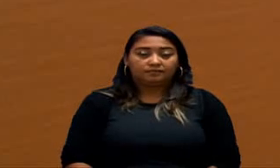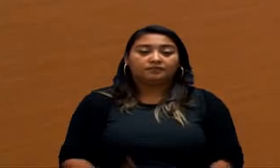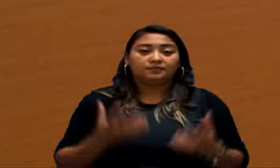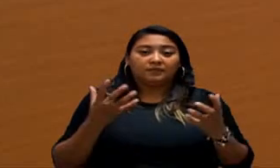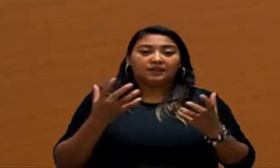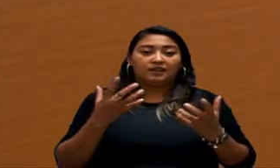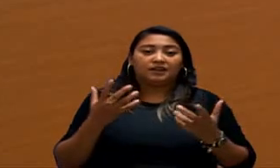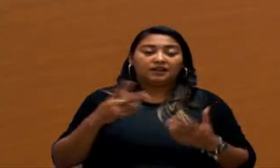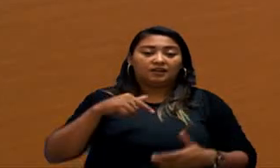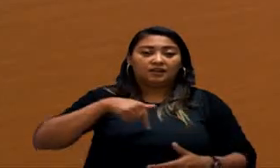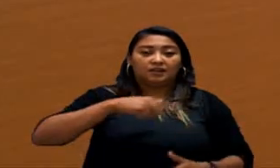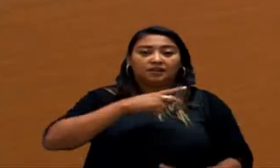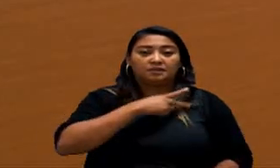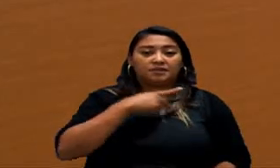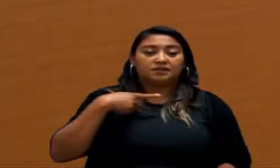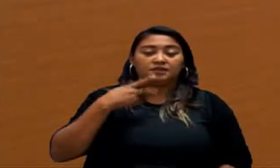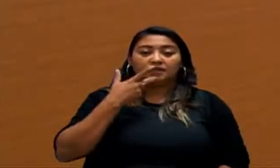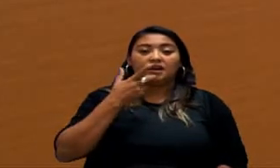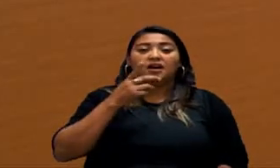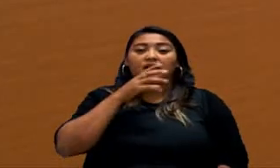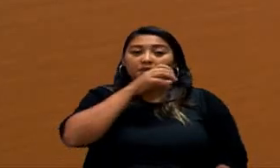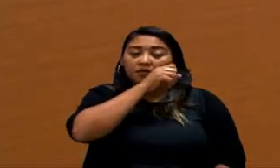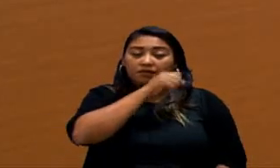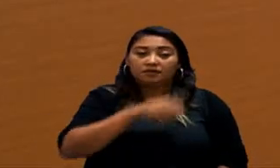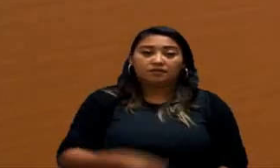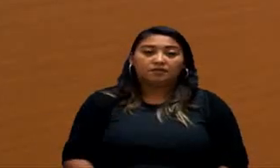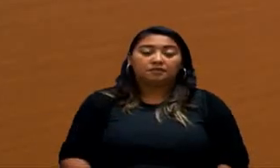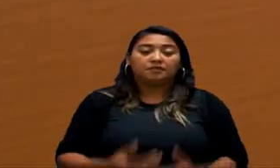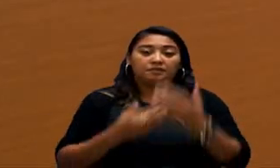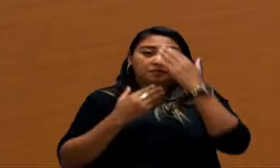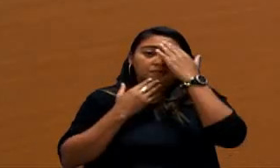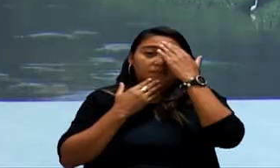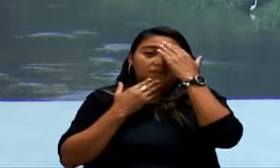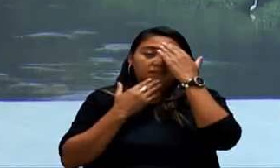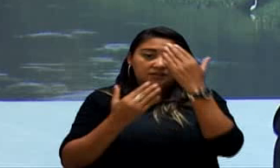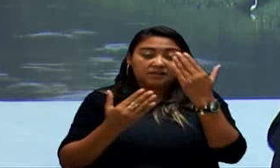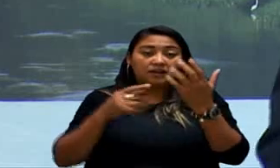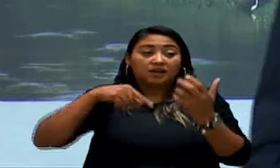Quero aqui, presidente, ser breve, mas